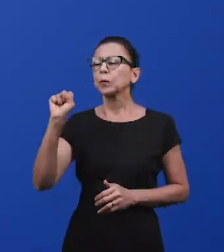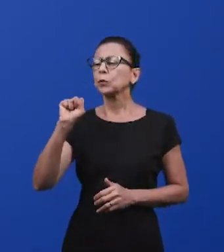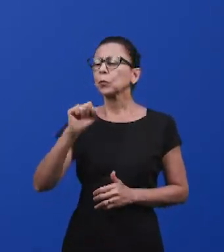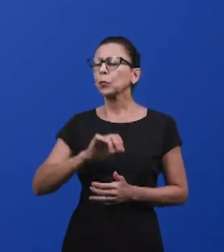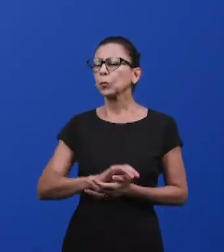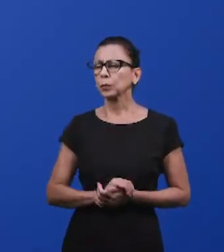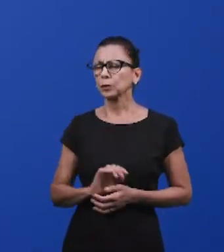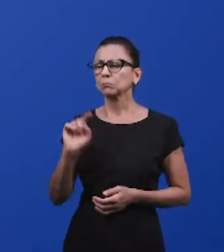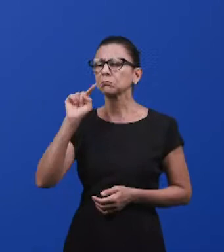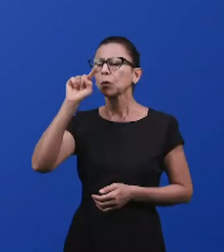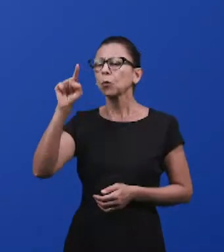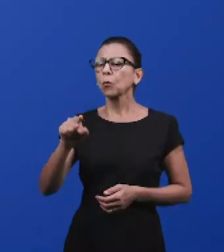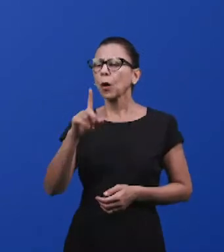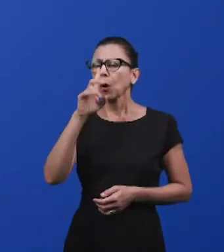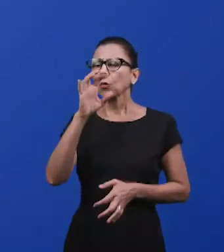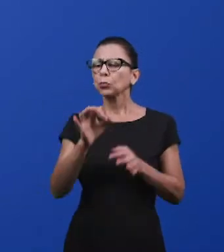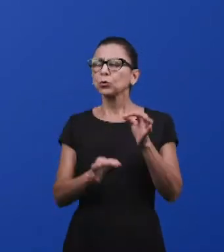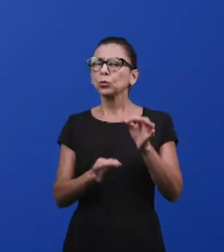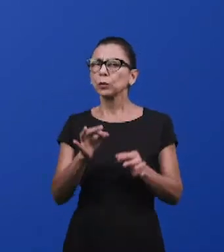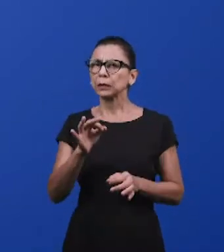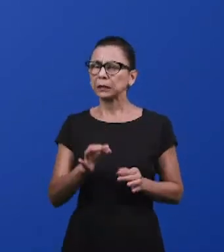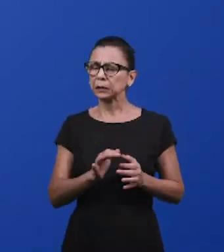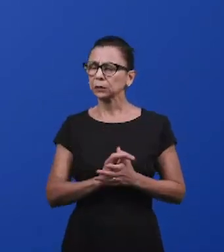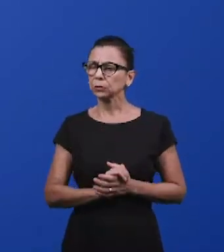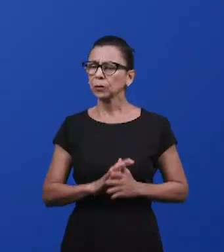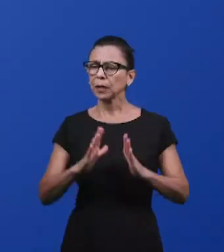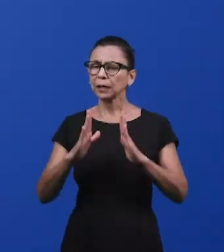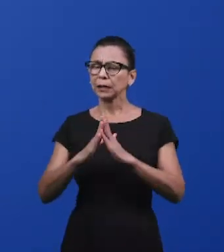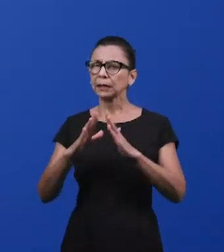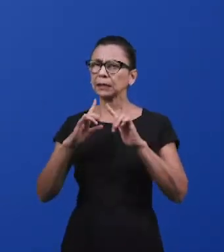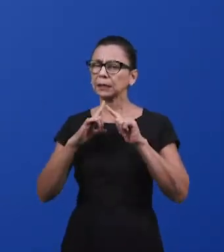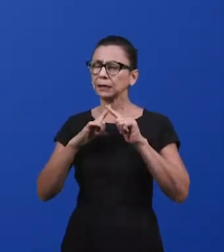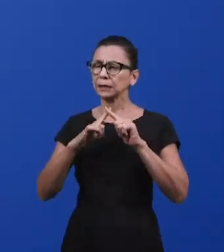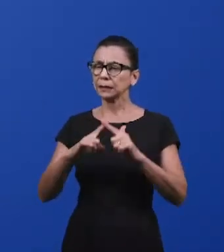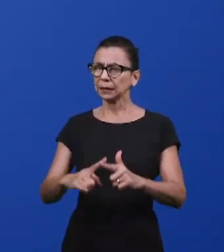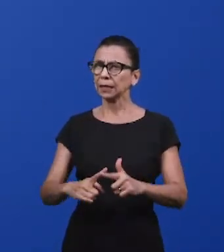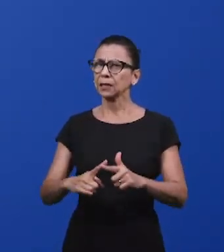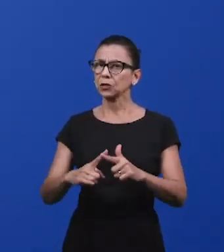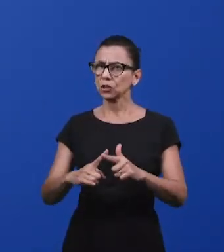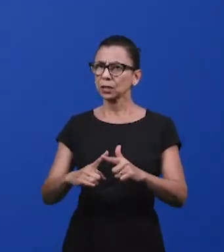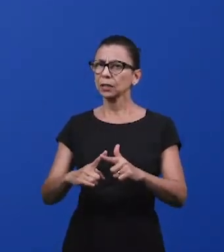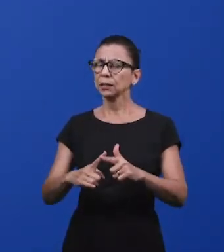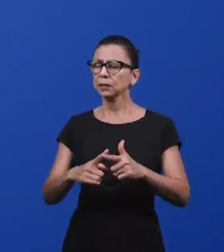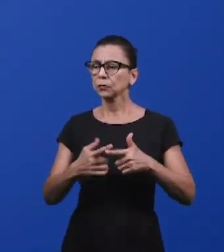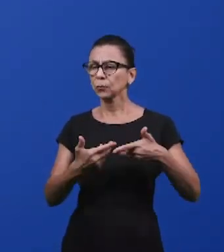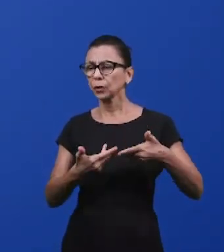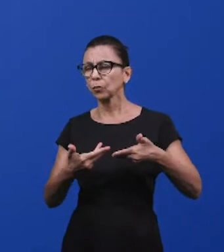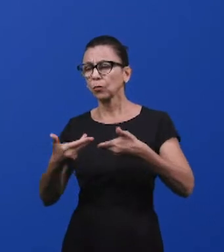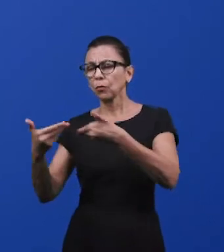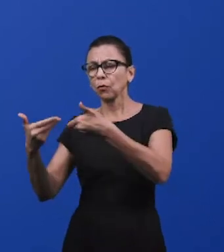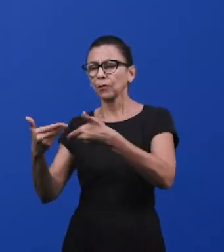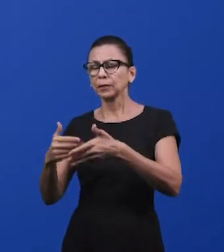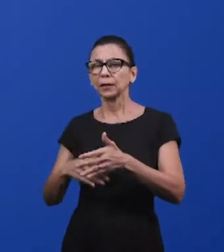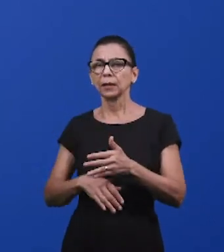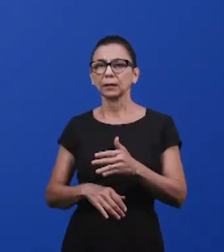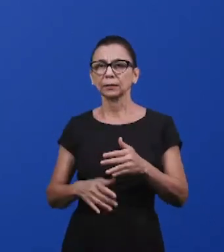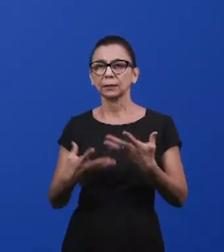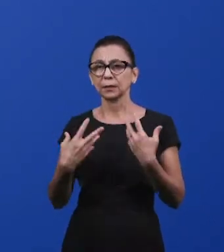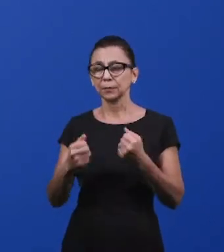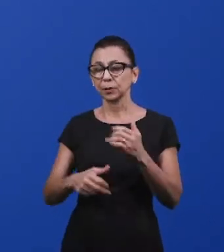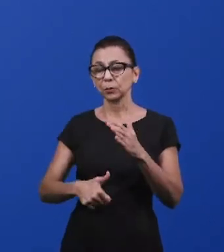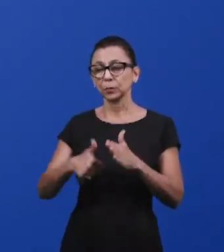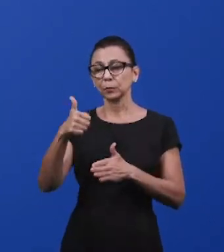juízo determinado para a igreja que foi convidada, ou seja, para aqueles que receberam o primeiro